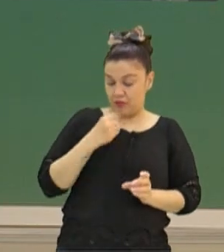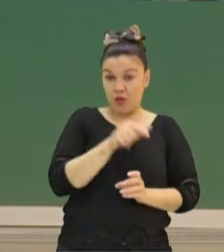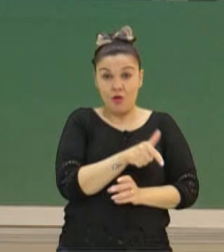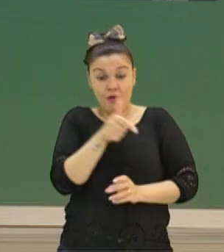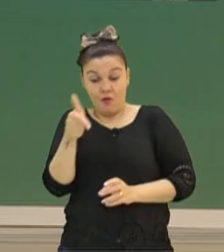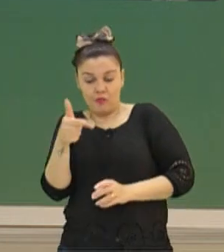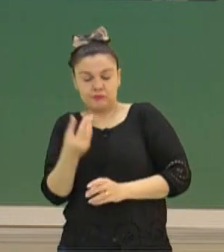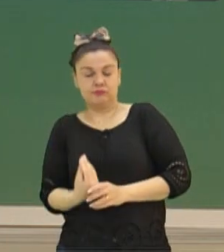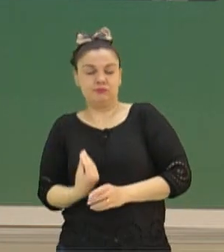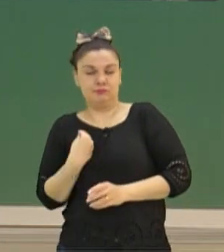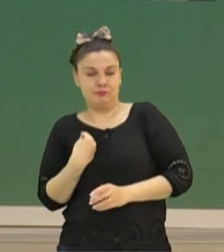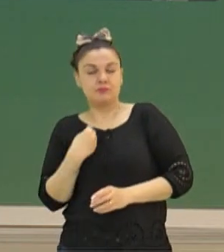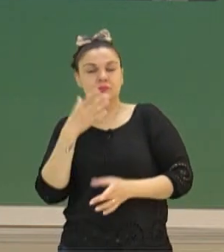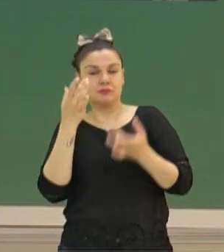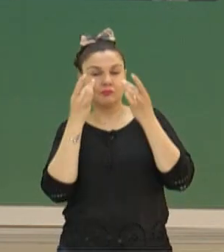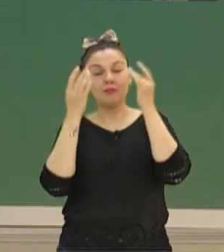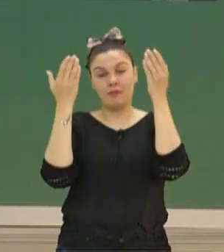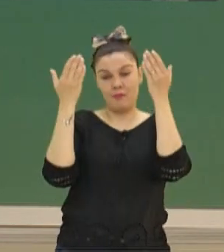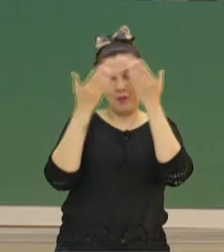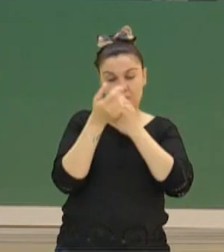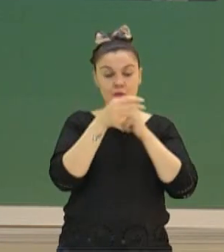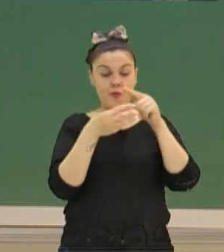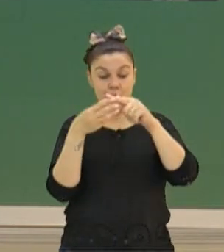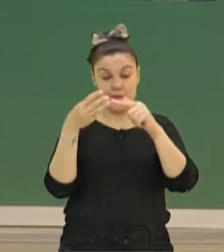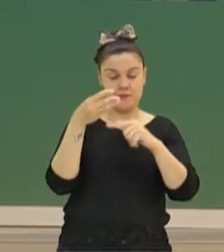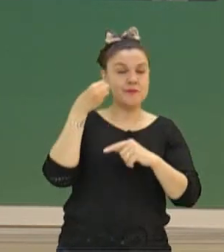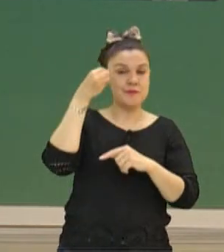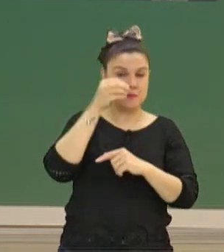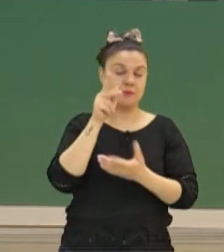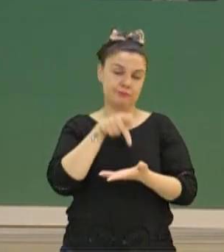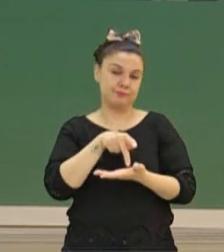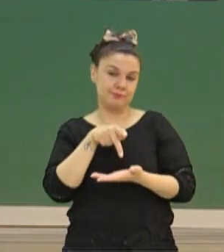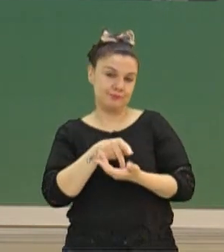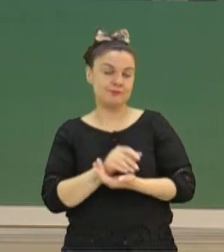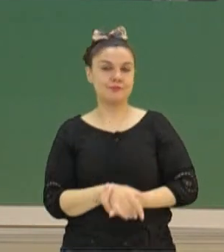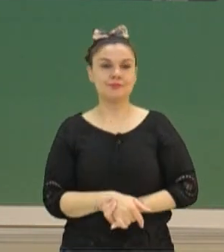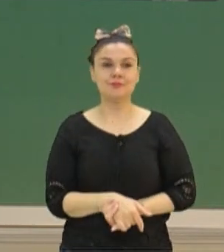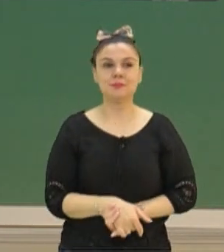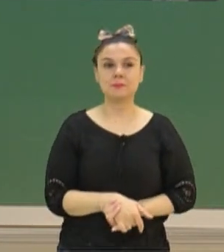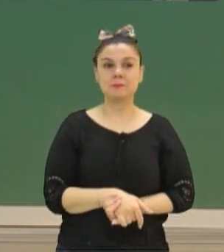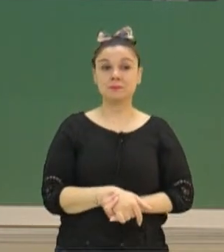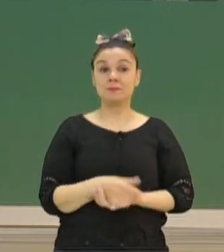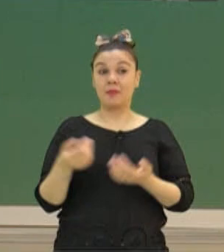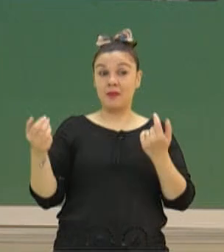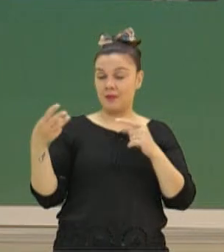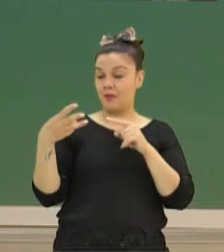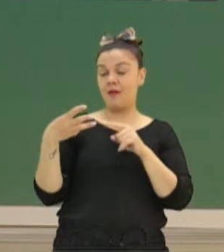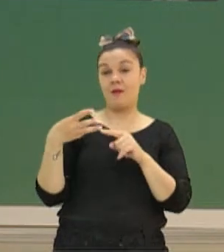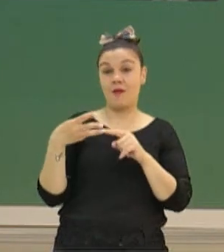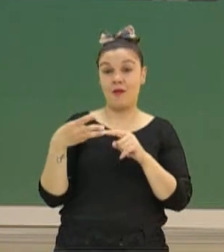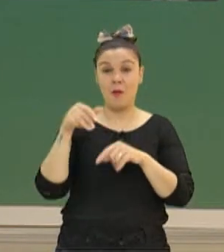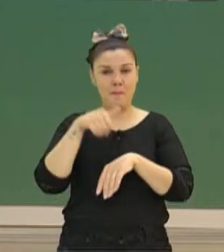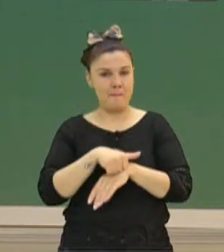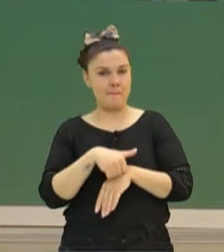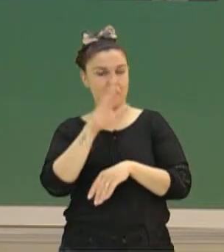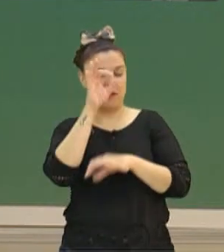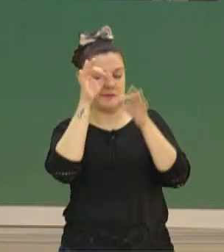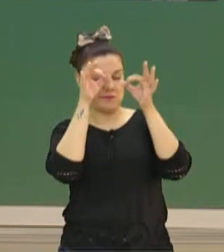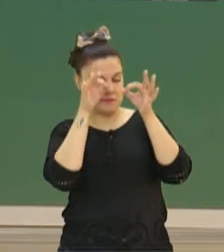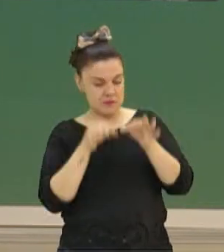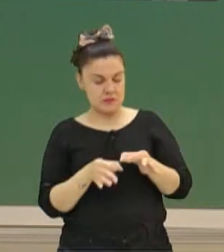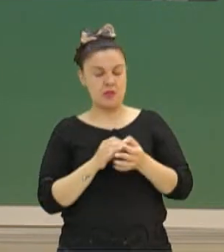outro, e a gente percebeu, através dos três experimentos, que isso realmente é verdade. Então, a mais correta